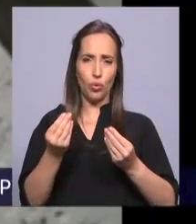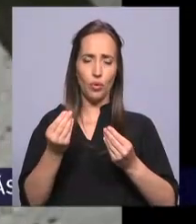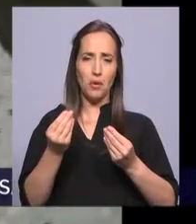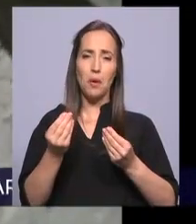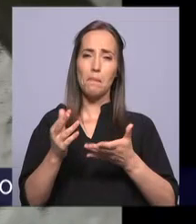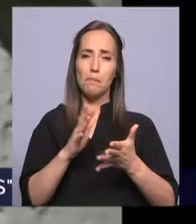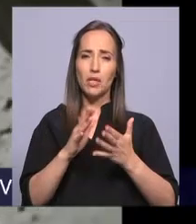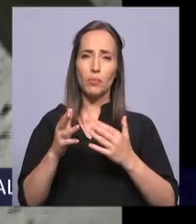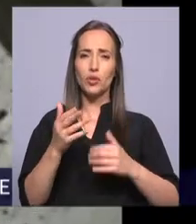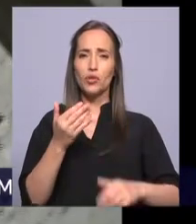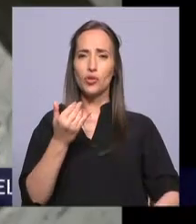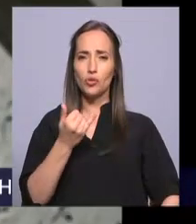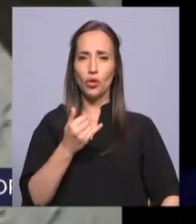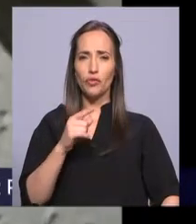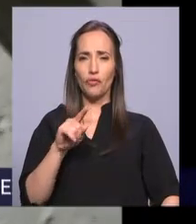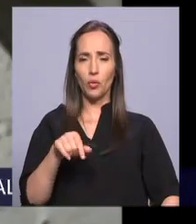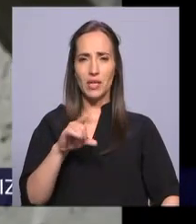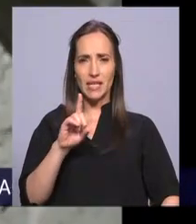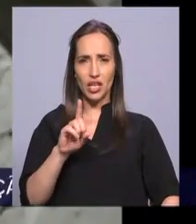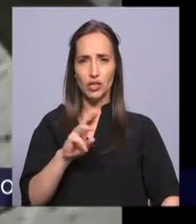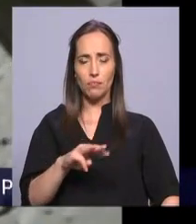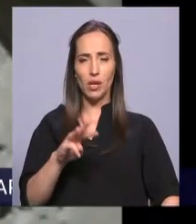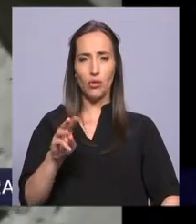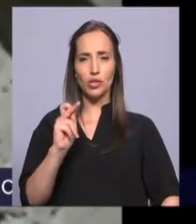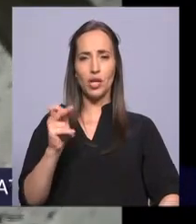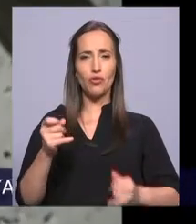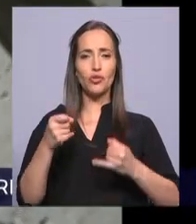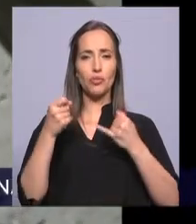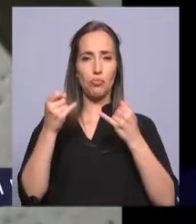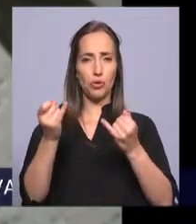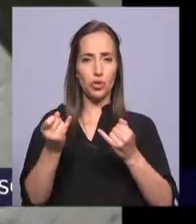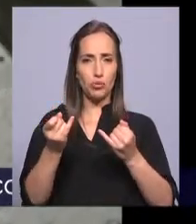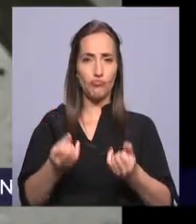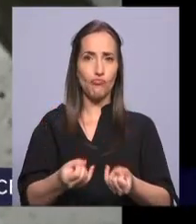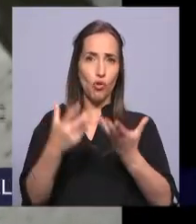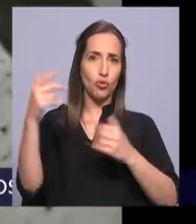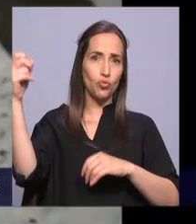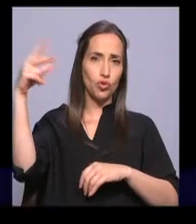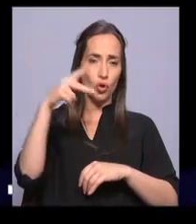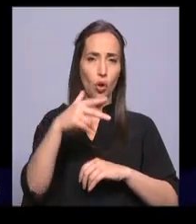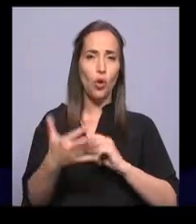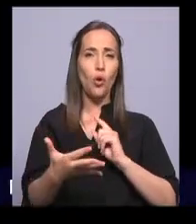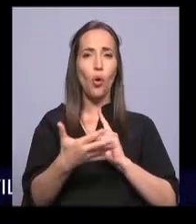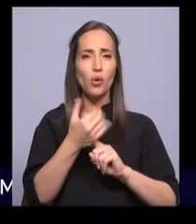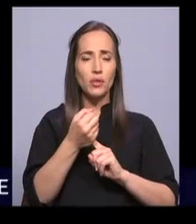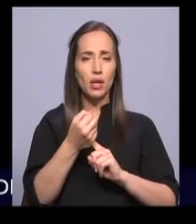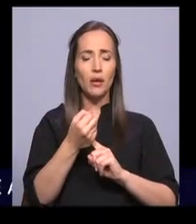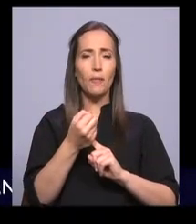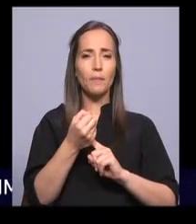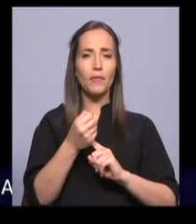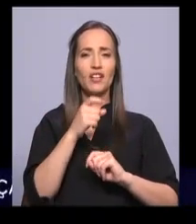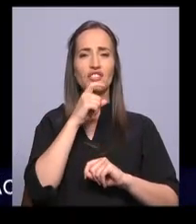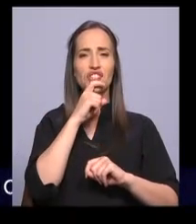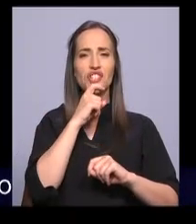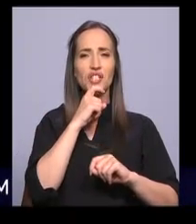de 2,6 milhões de anos depois do início da formação do Sol, conseguiram encontrar a passagem do gelo